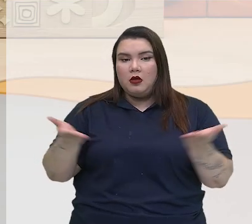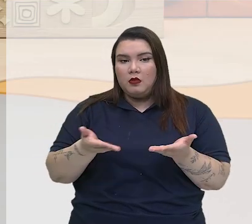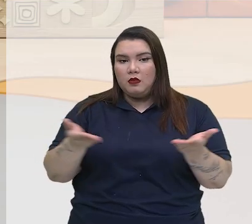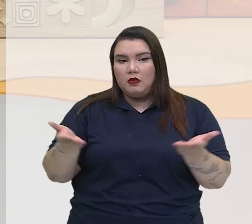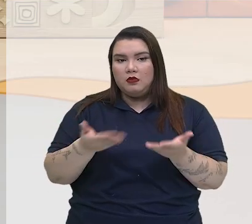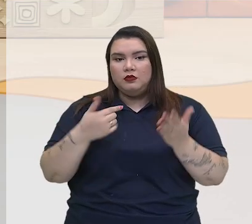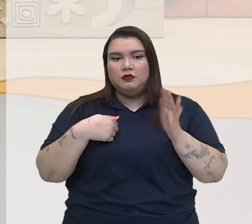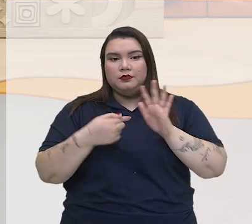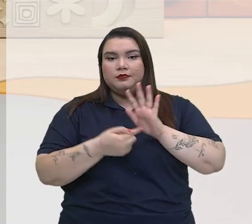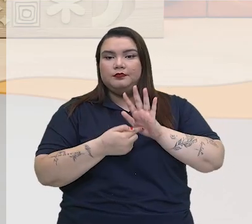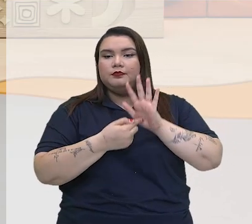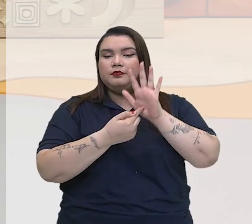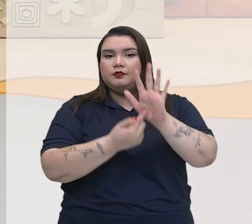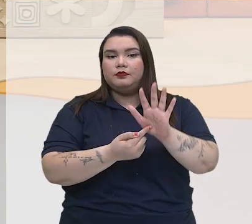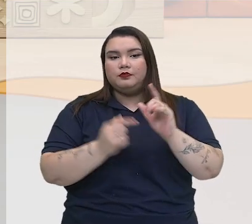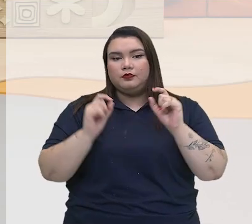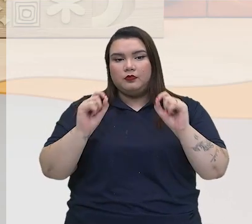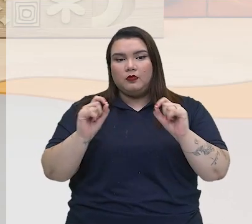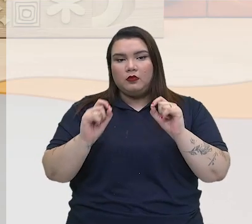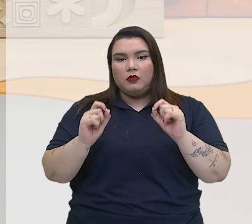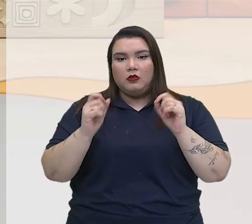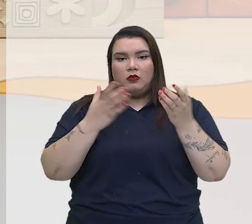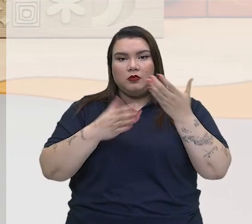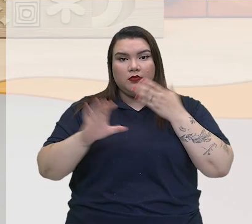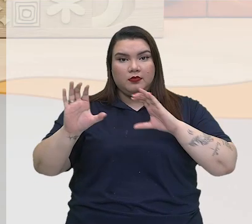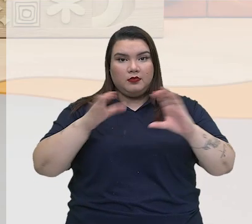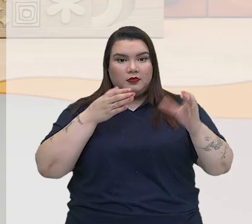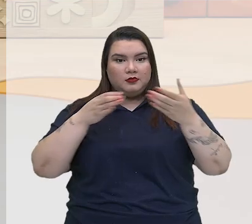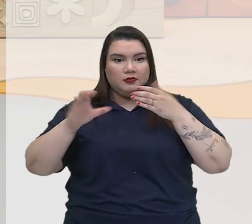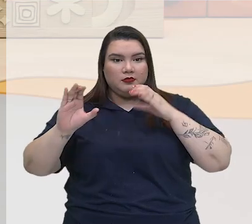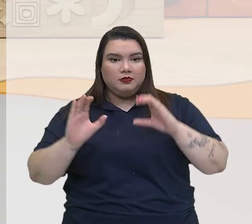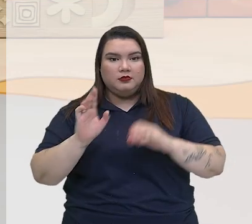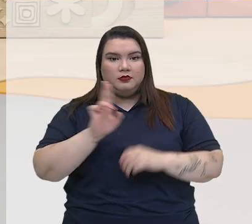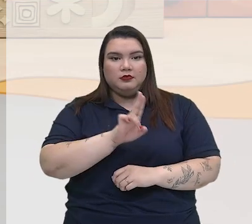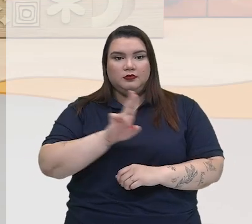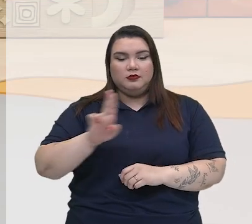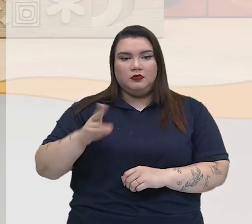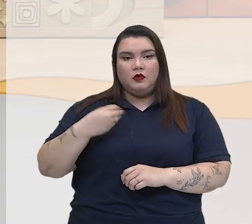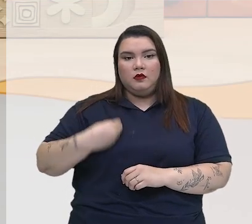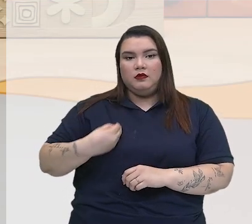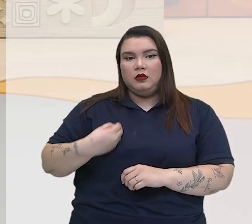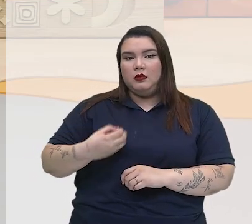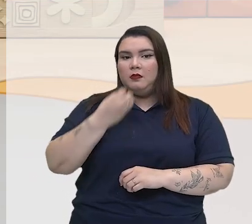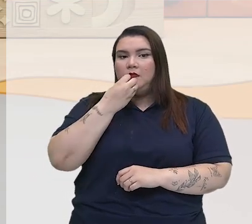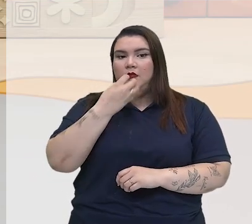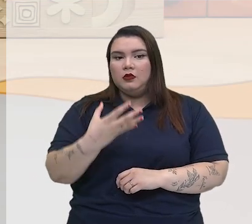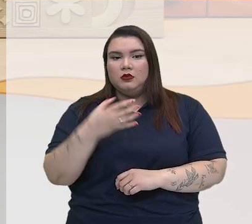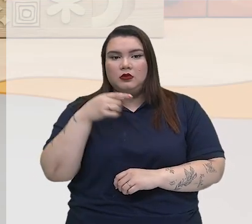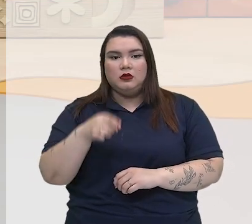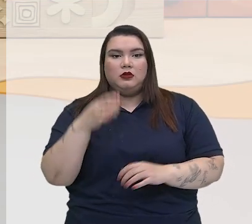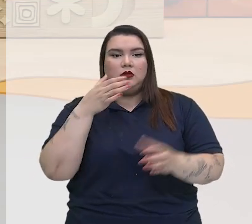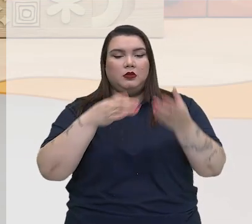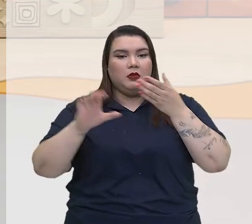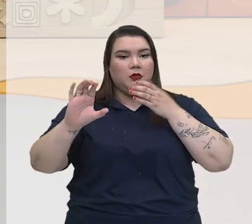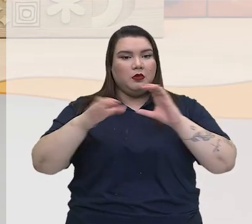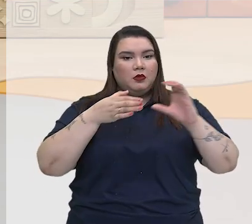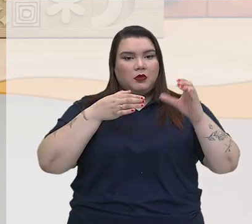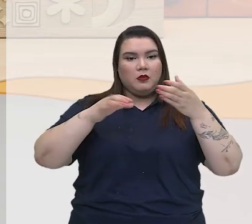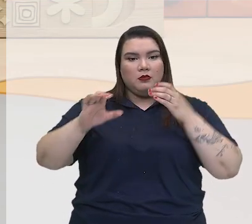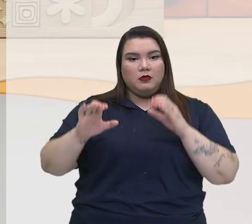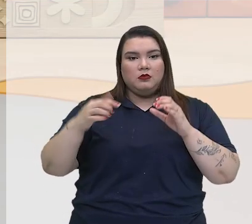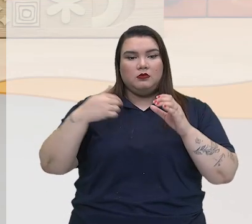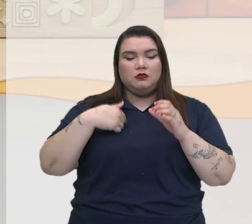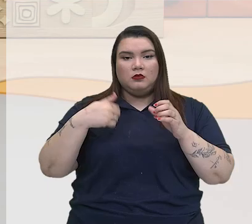momento eu trouxe aqui para vocês uma canção chamada Vida Boa. E nesta canção que eu